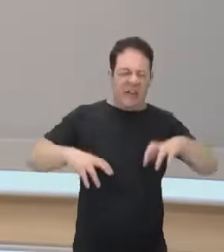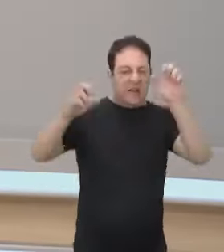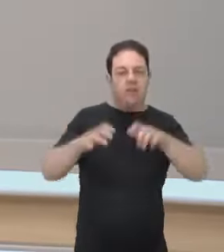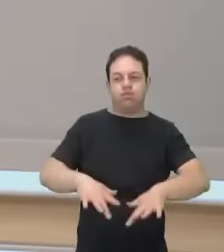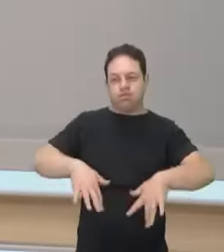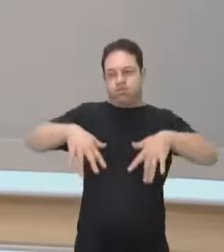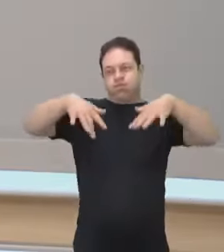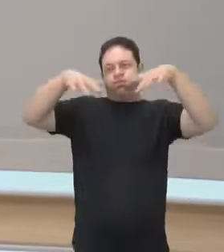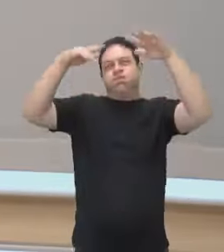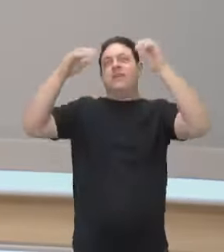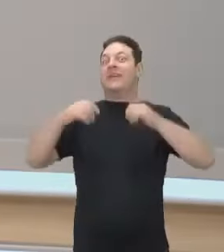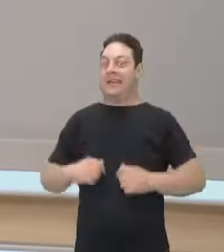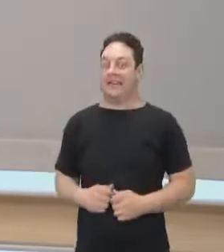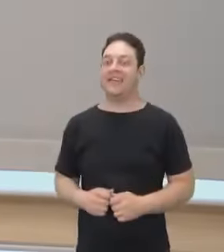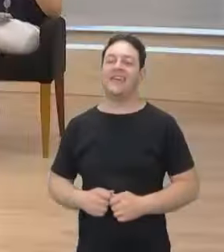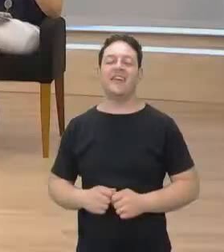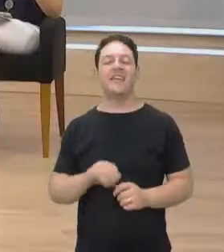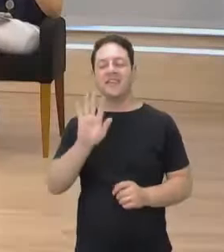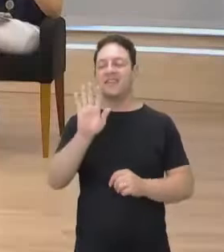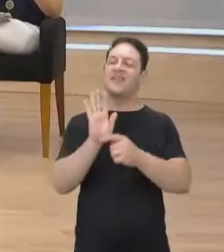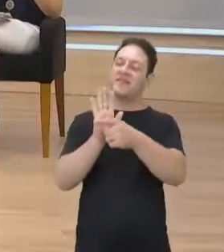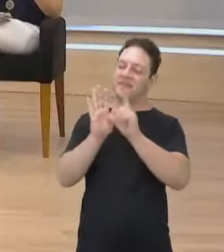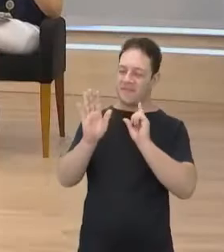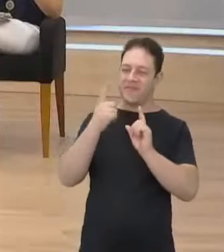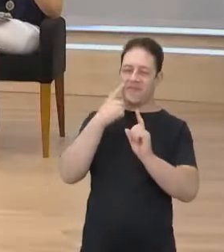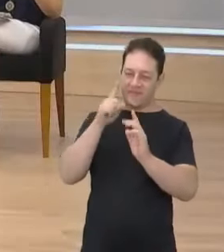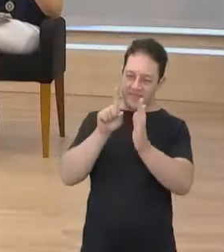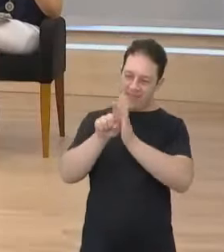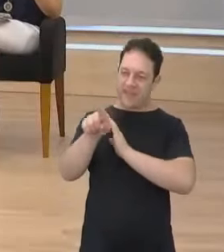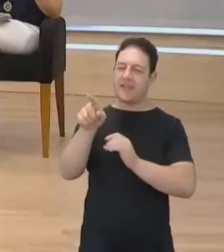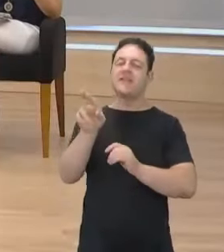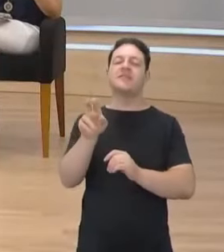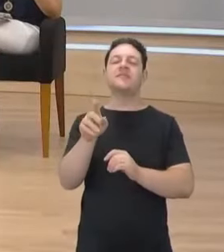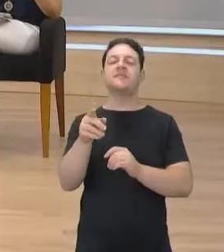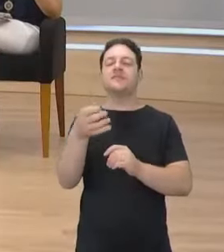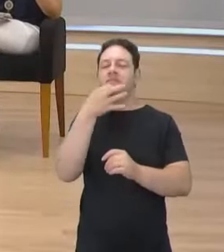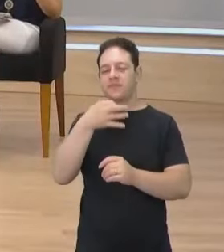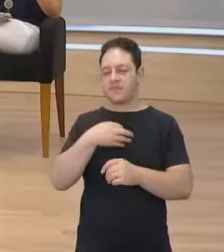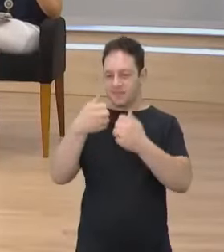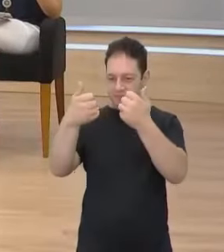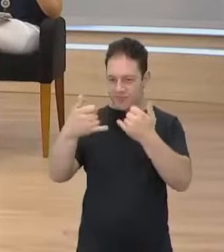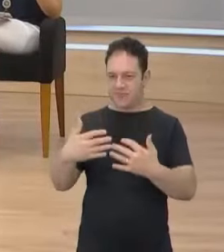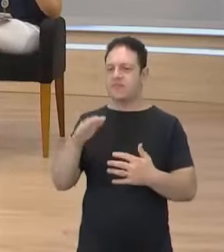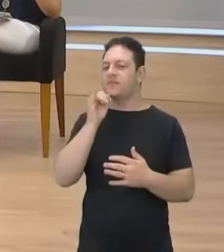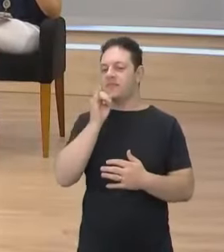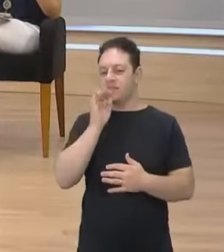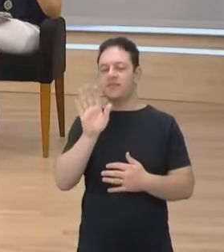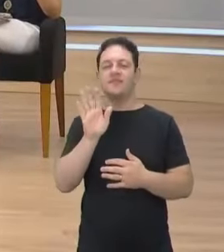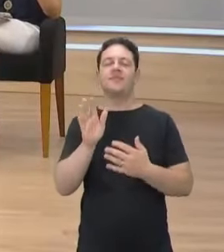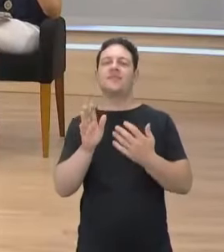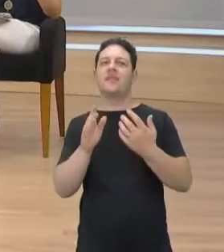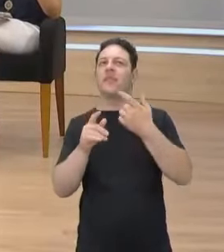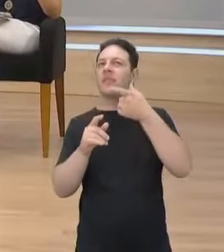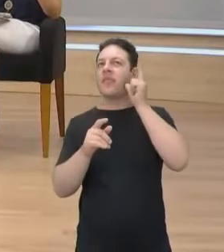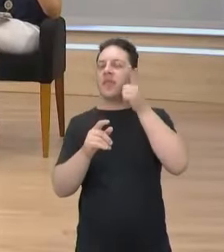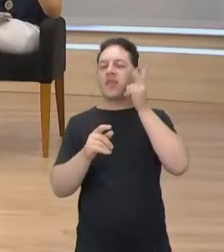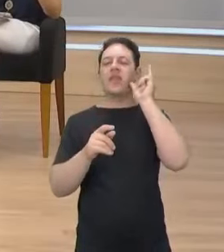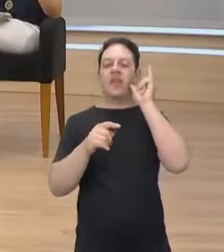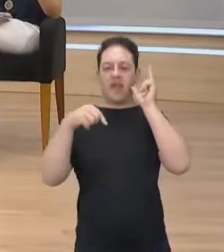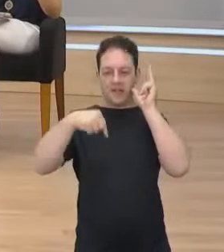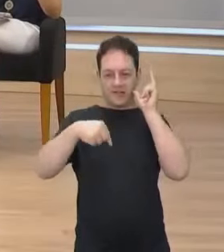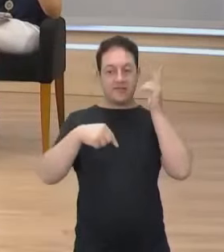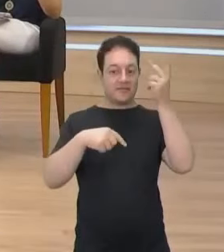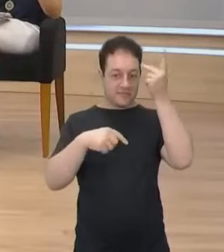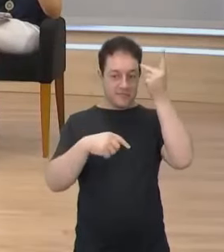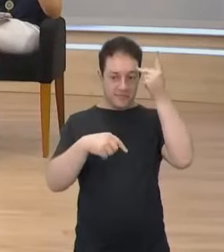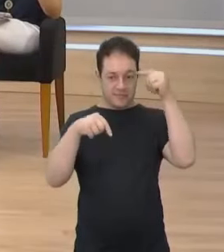Eduardo, eu queria queria que na hora que você comentasse com a gente a resposta, eu trouxesse também a ideia de que anteontem aqui na capital, né? Não sei,